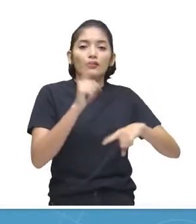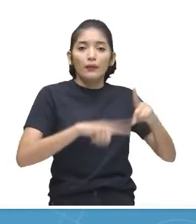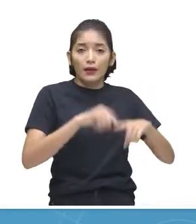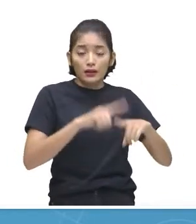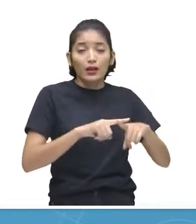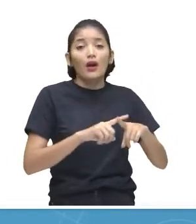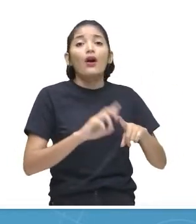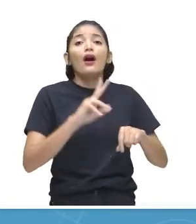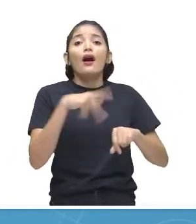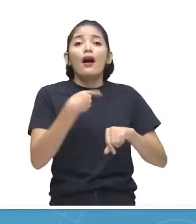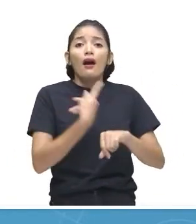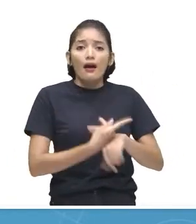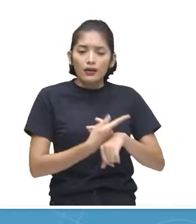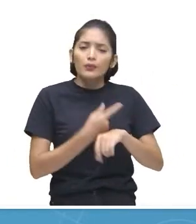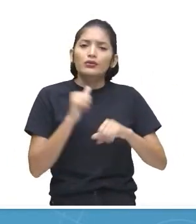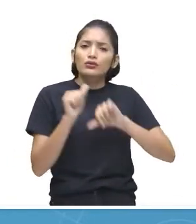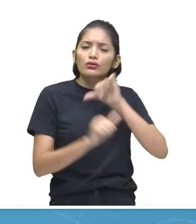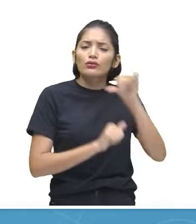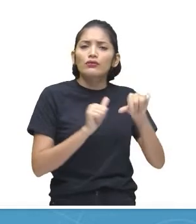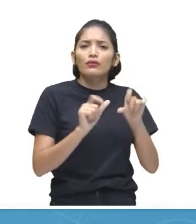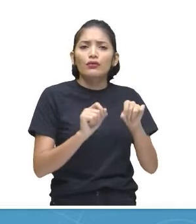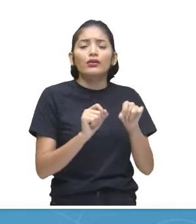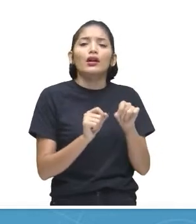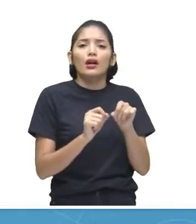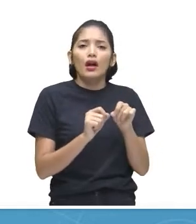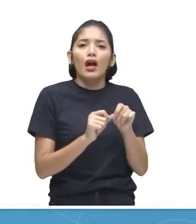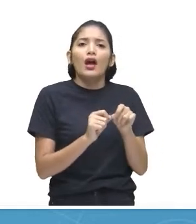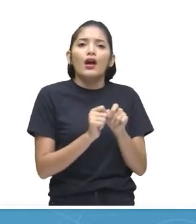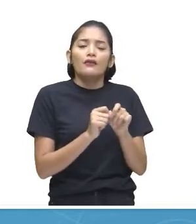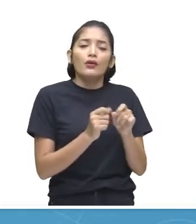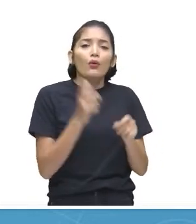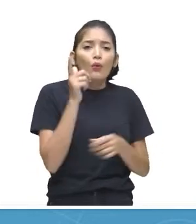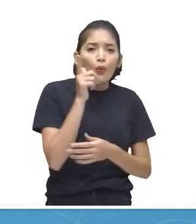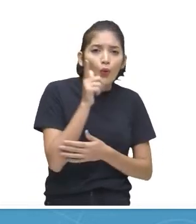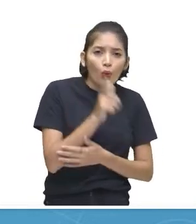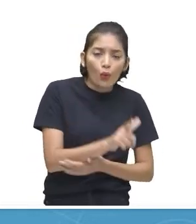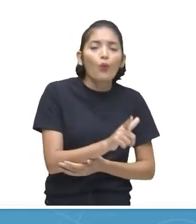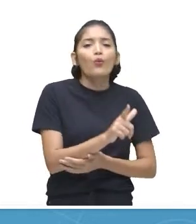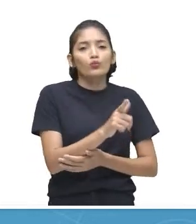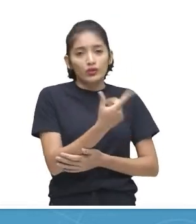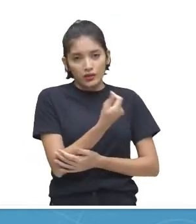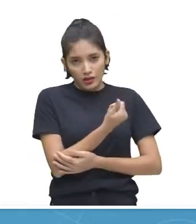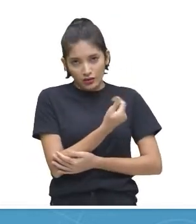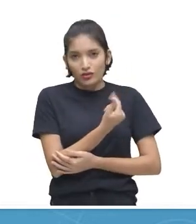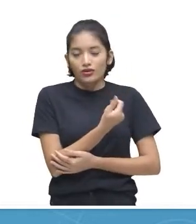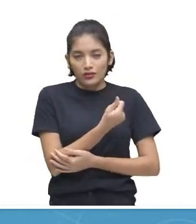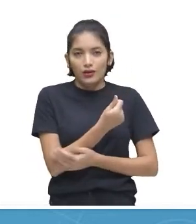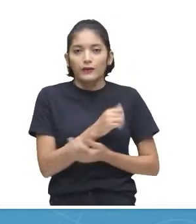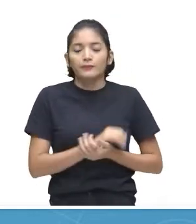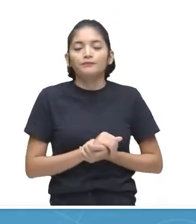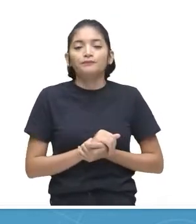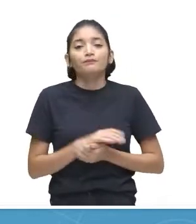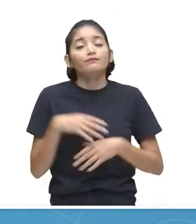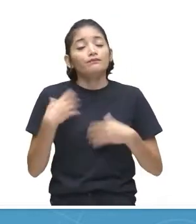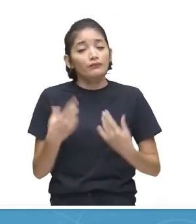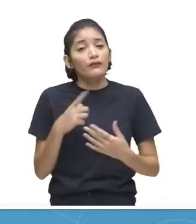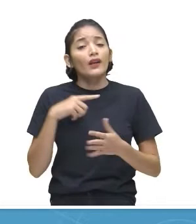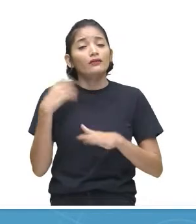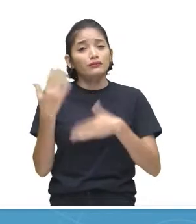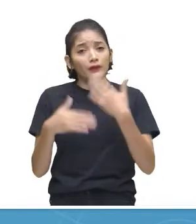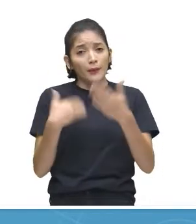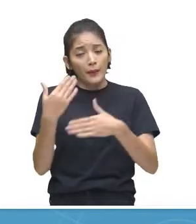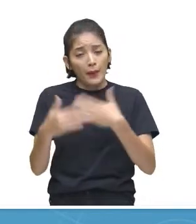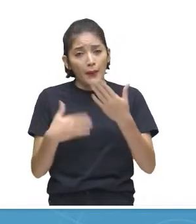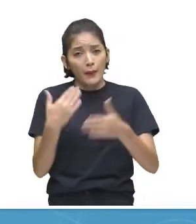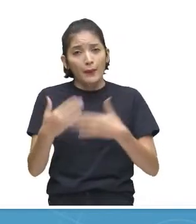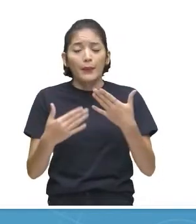aí quem transformou aquilo em mercadoria acumulava com o lucro, né? Ganhava dinheiro. Então, começou a se ter essa maior desvantagem,